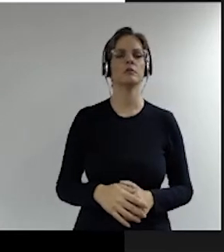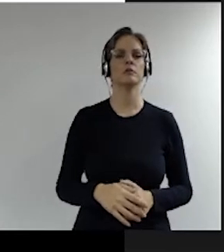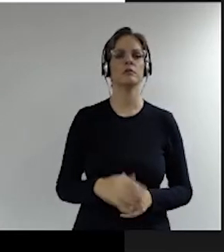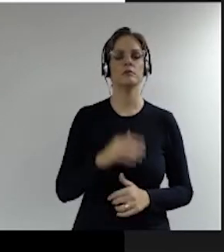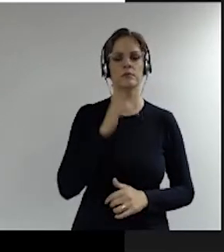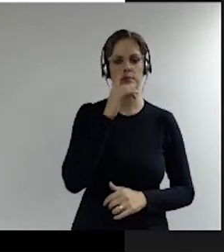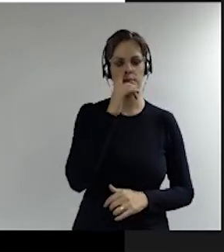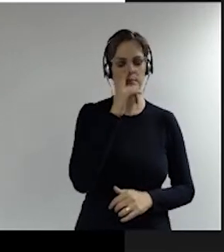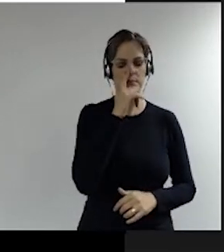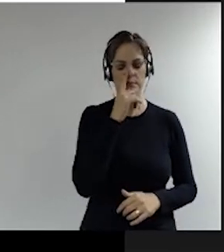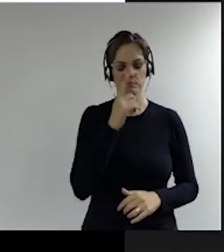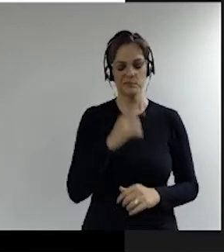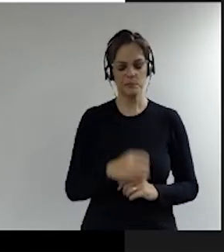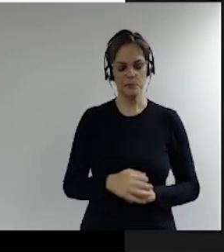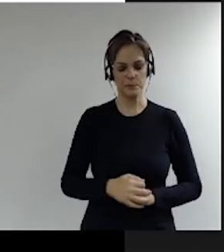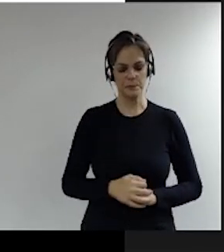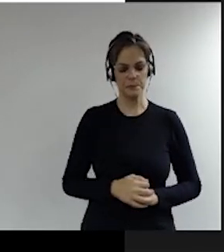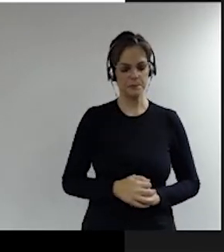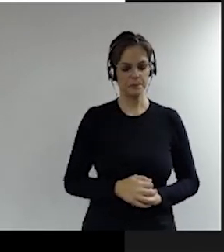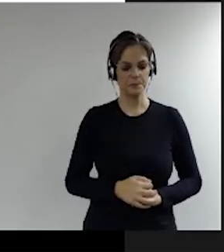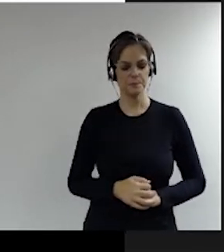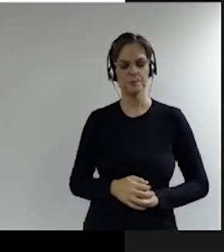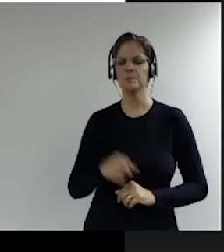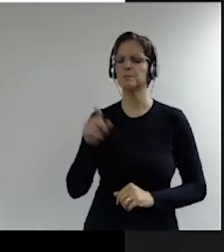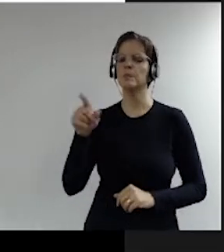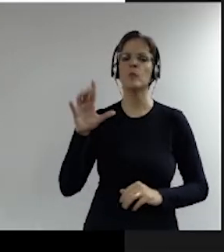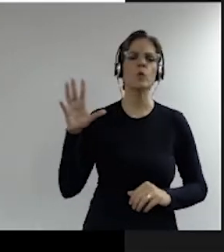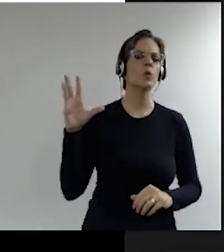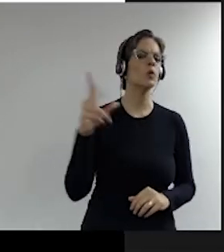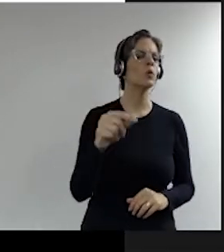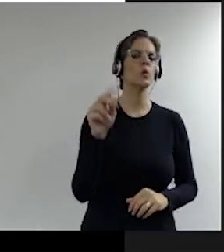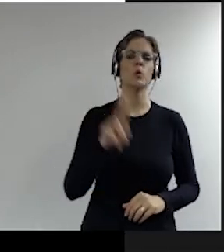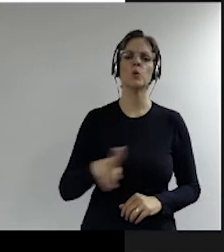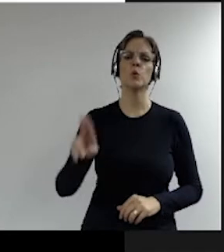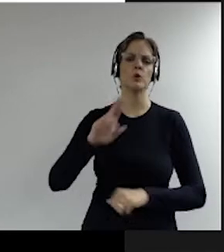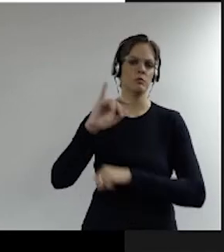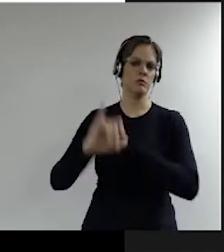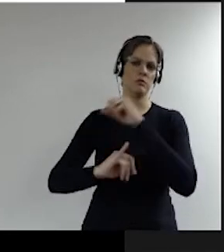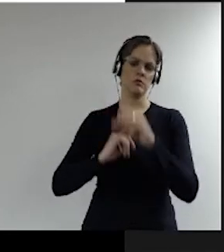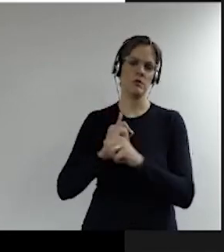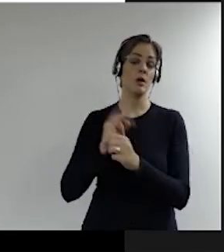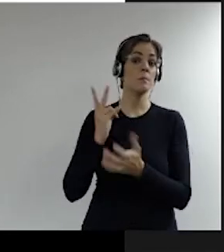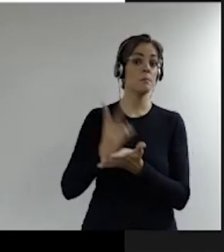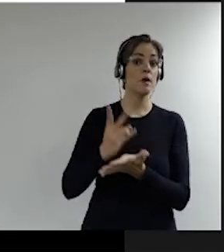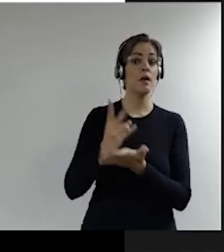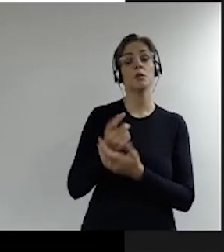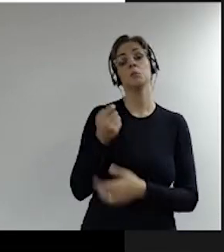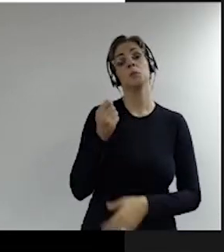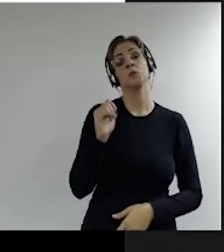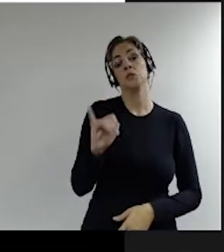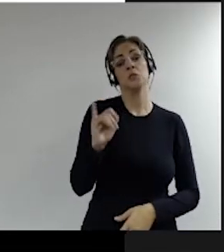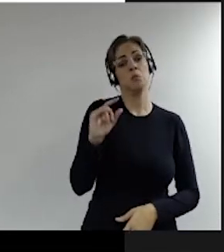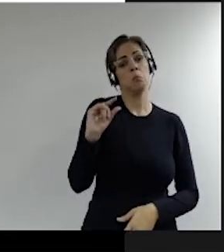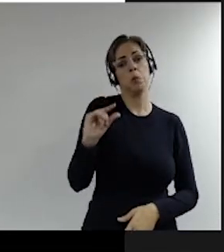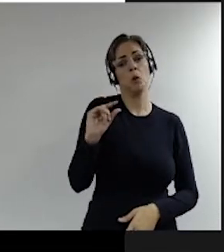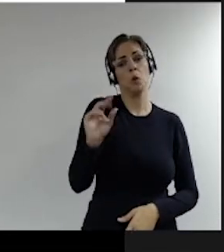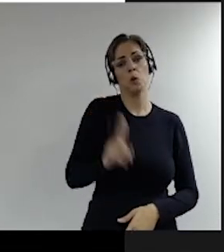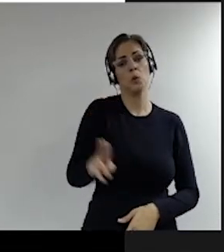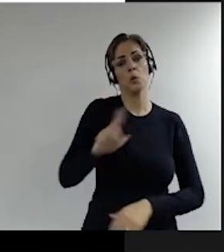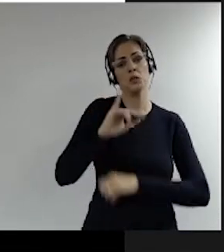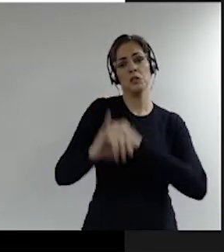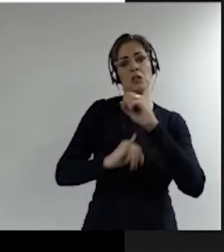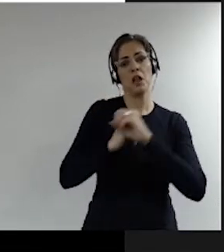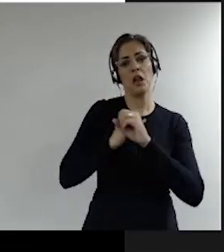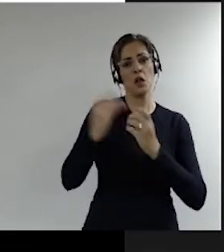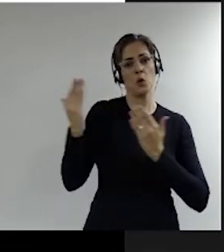todos eles usaram online, mesmo aqueles que têm uma inclusão digital menor que a nossa. Por quê?